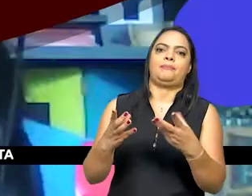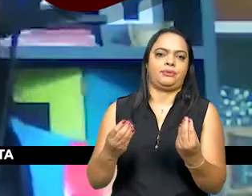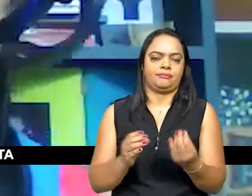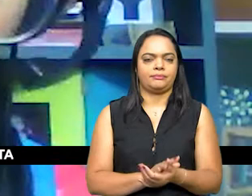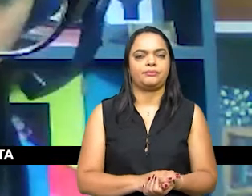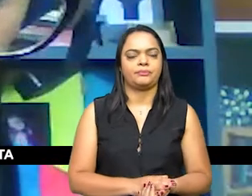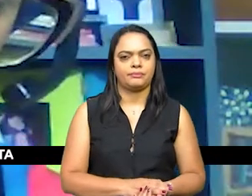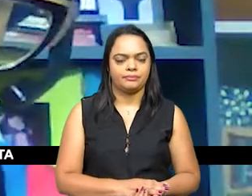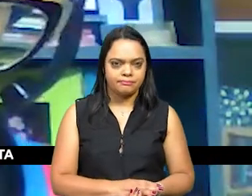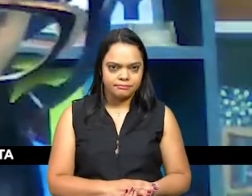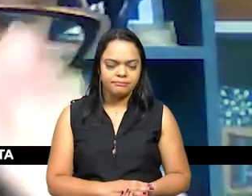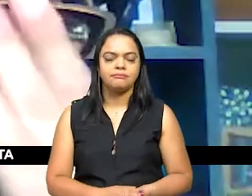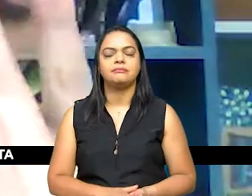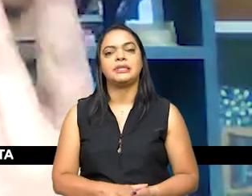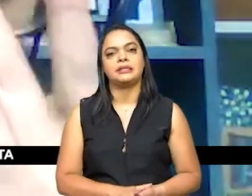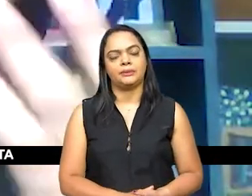Tem